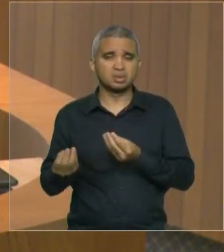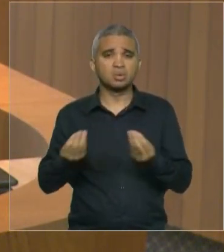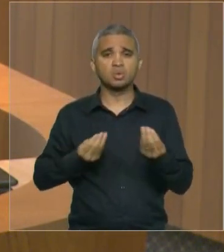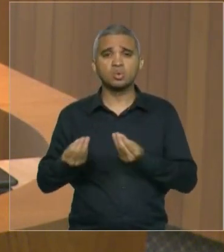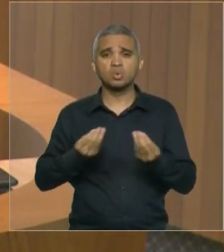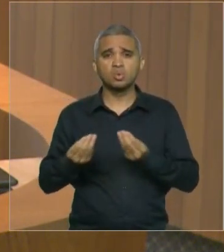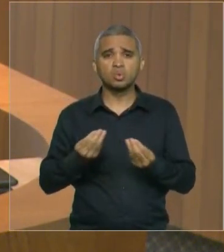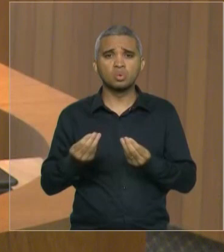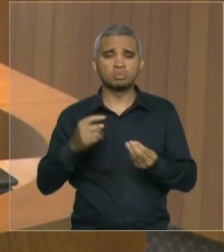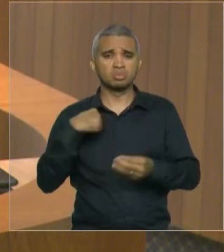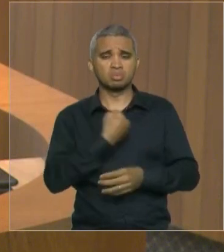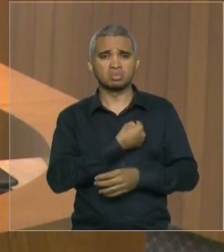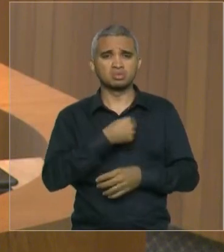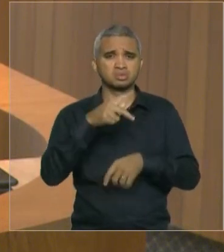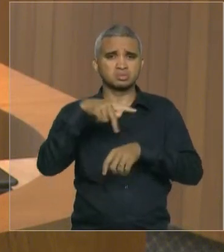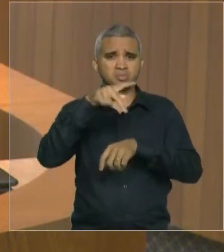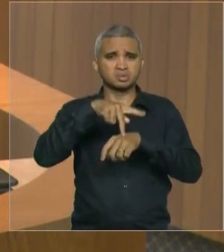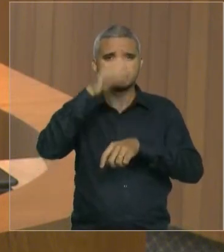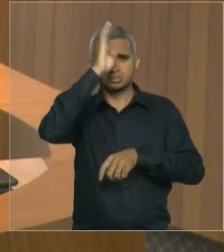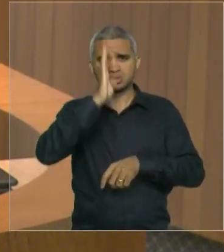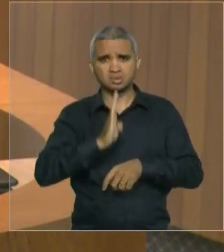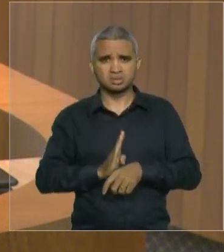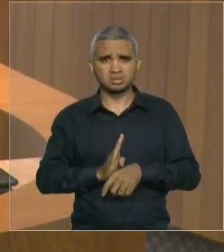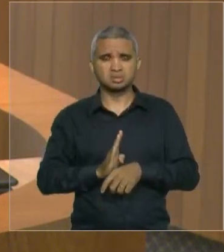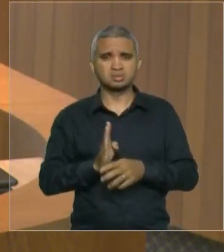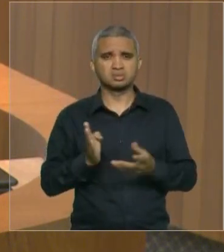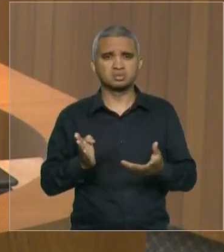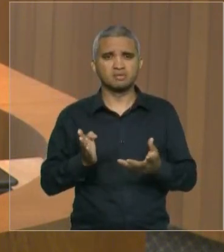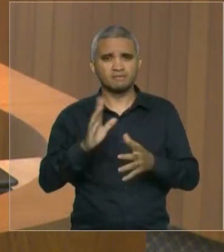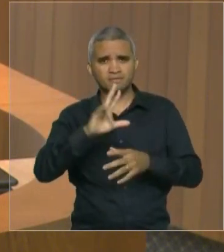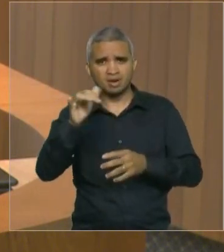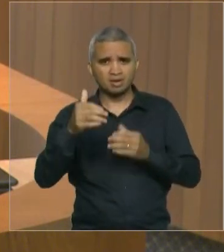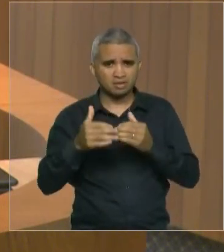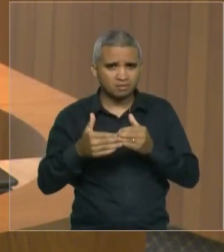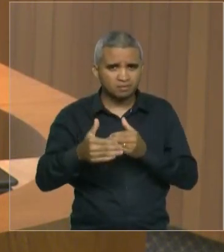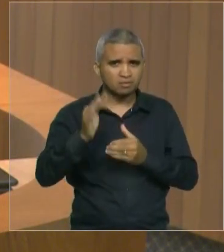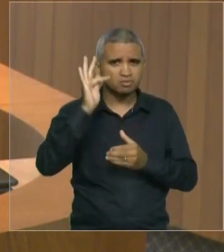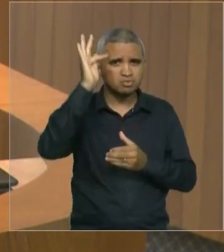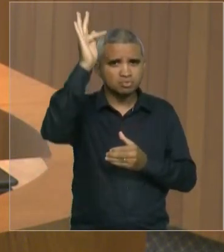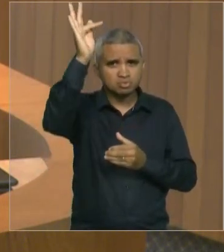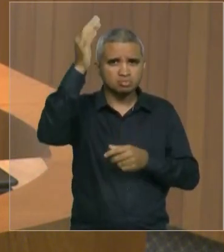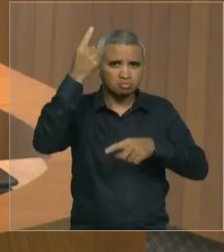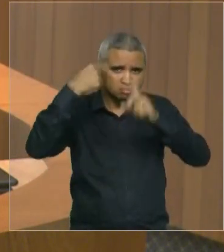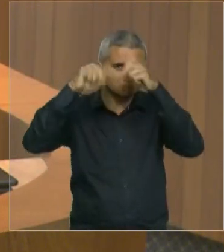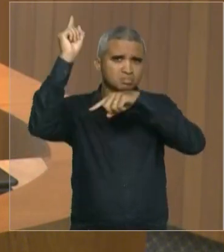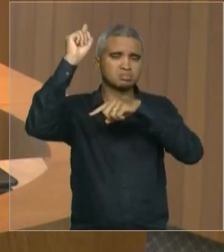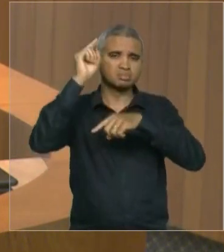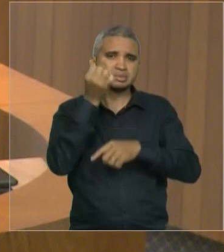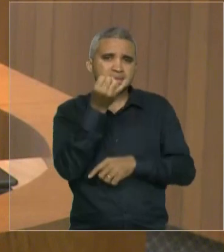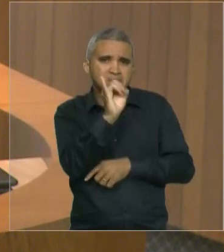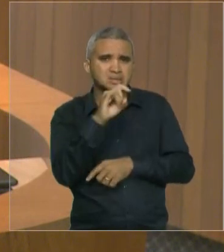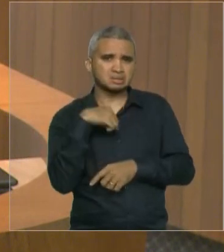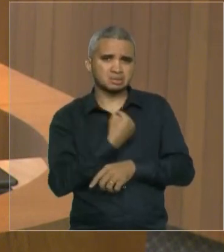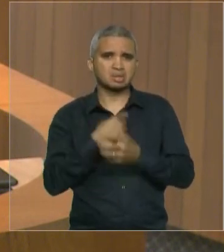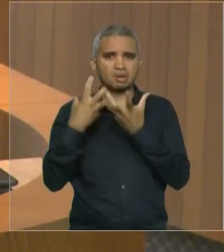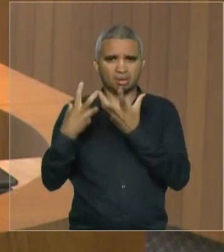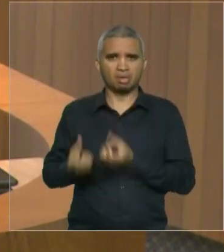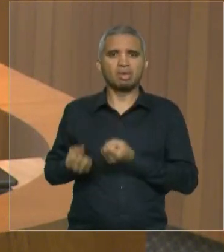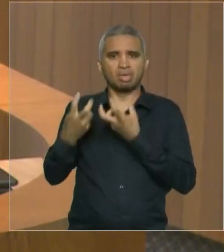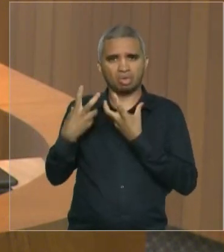nação se a gente não se levanta contra situações como essas bem aqui? Então, muito mais do que